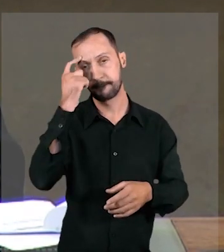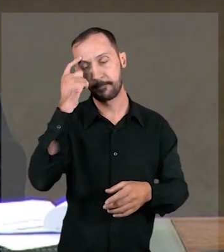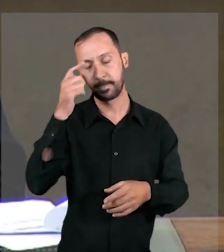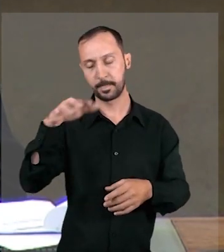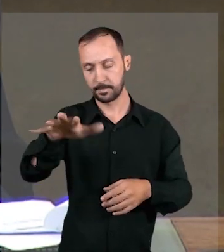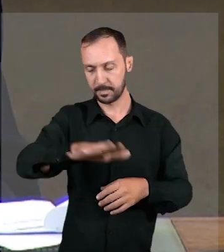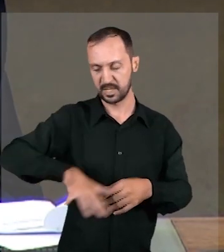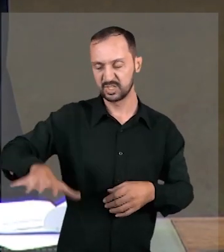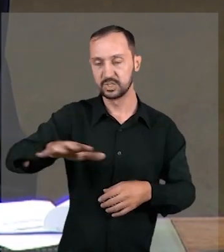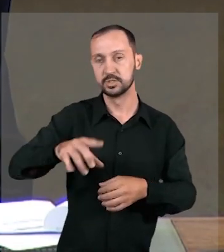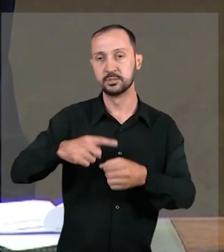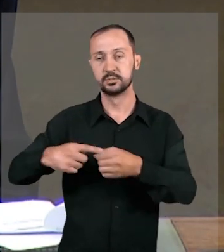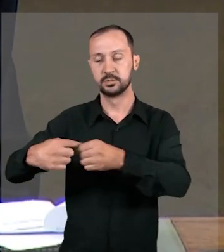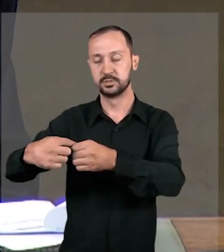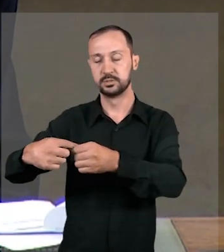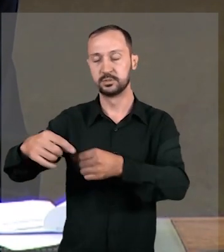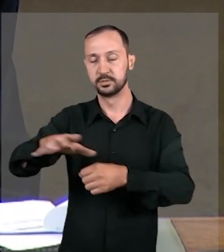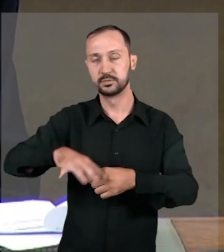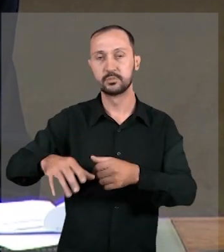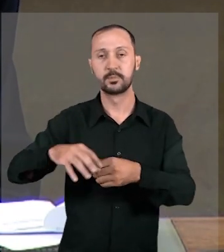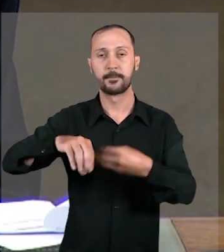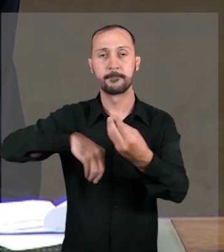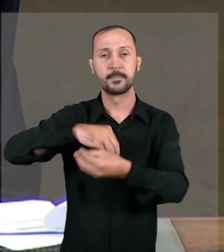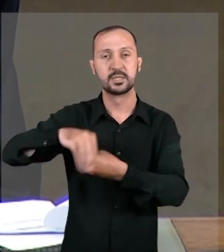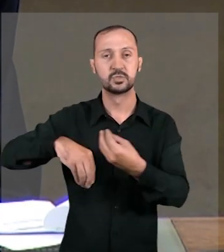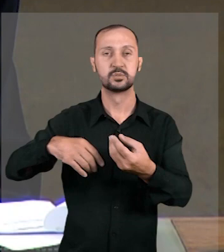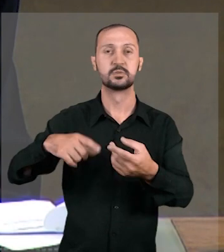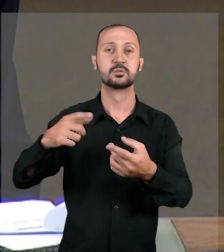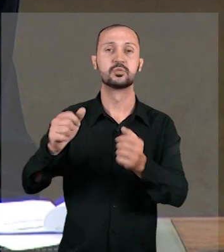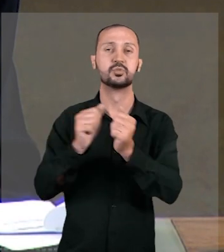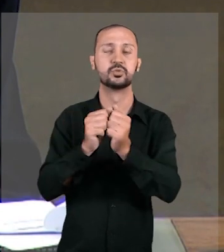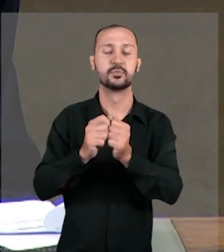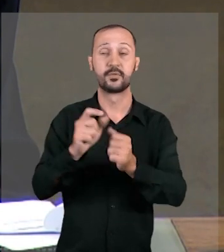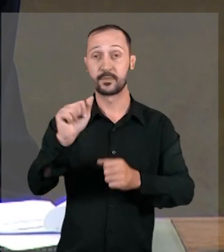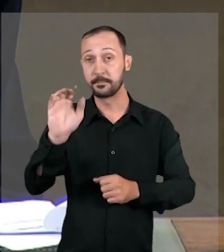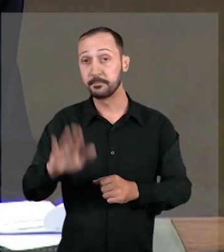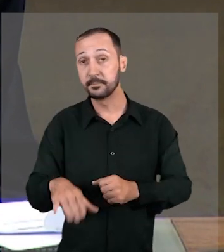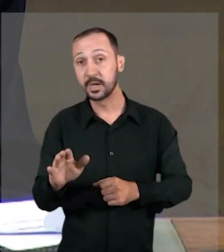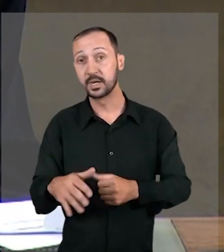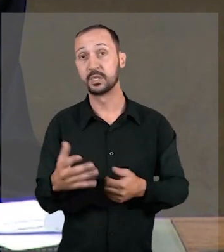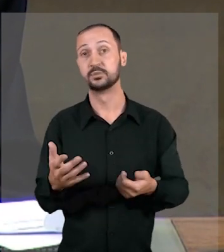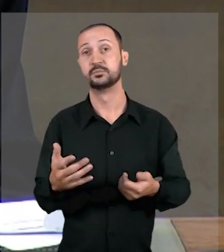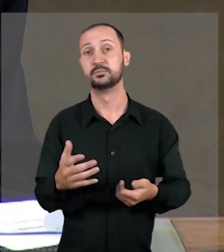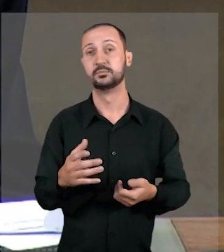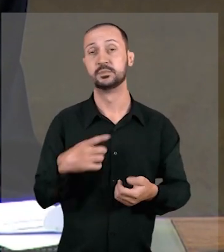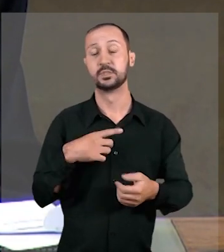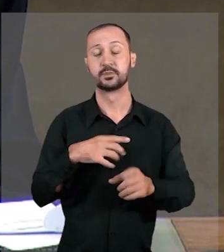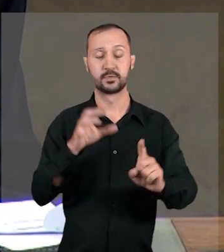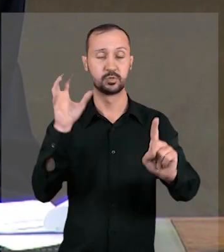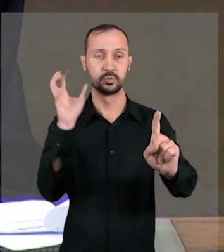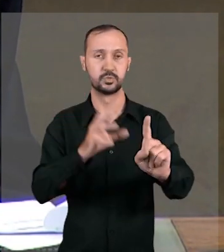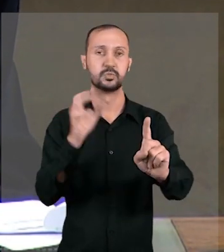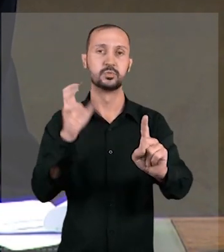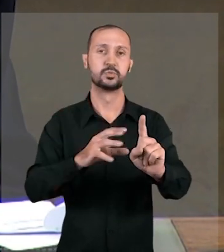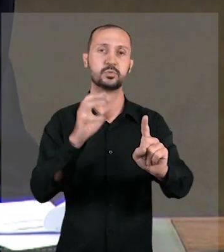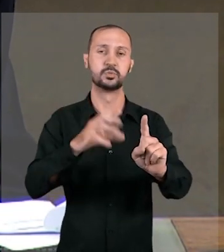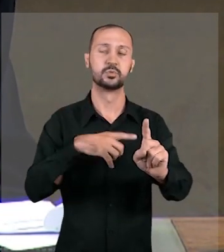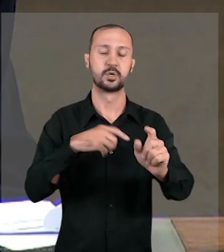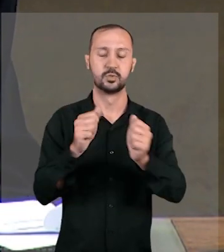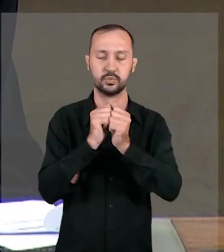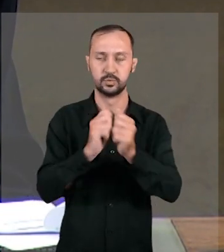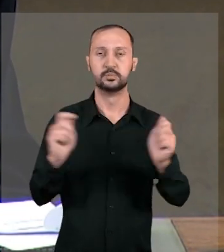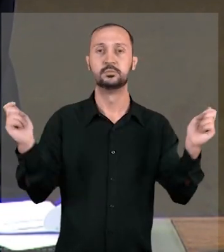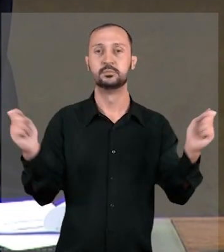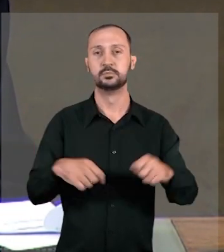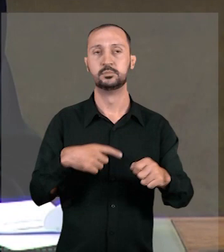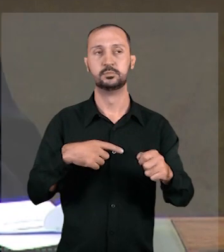sistema distrital misto que barateie o custo, aumente a representatividade e que induzirá, junto com a cláusula de desempenho,